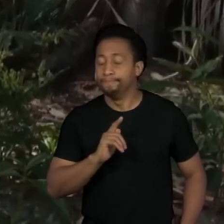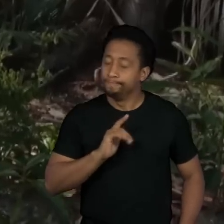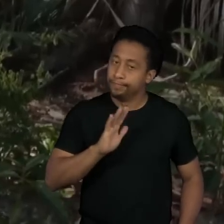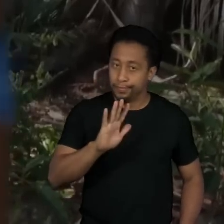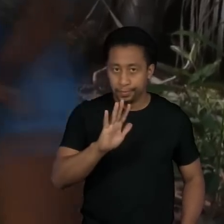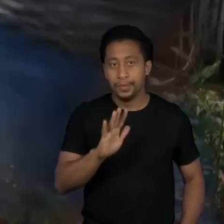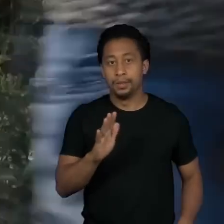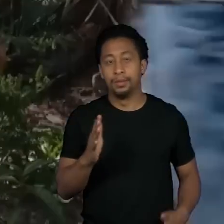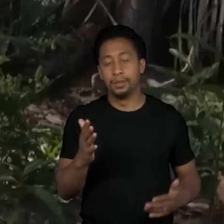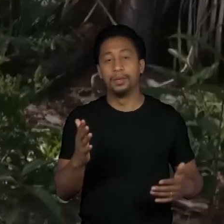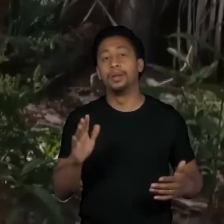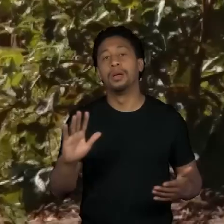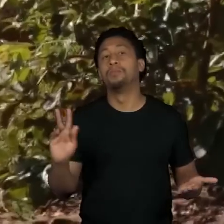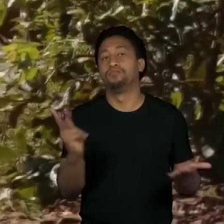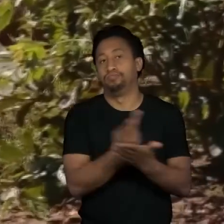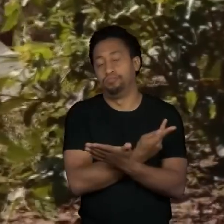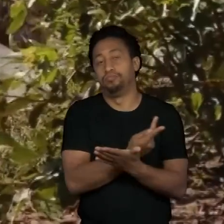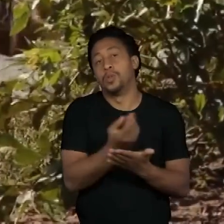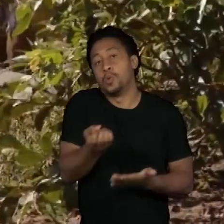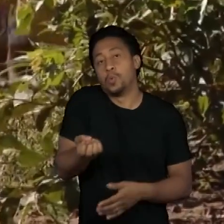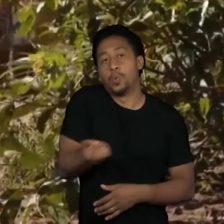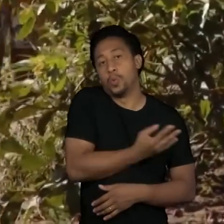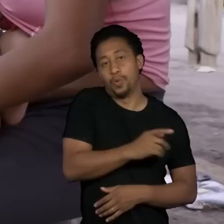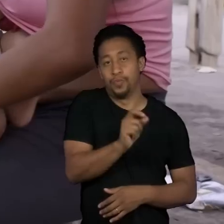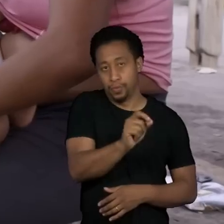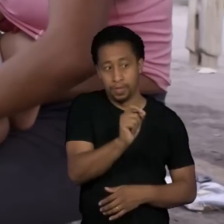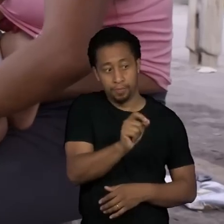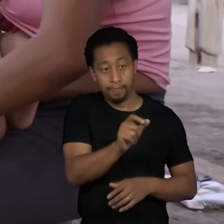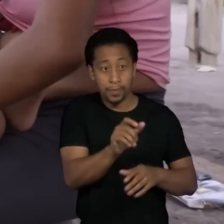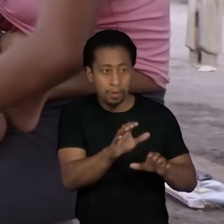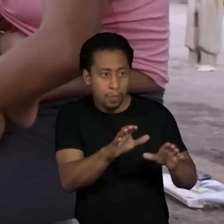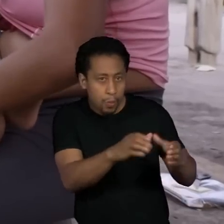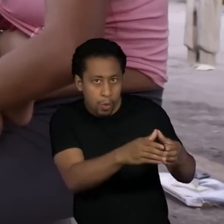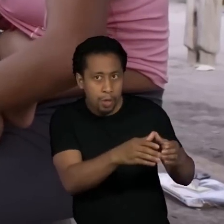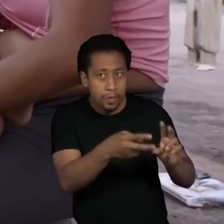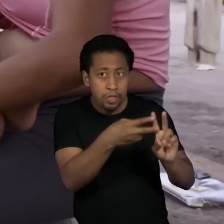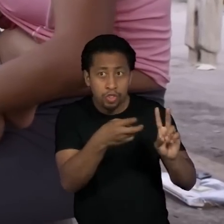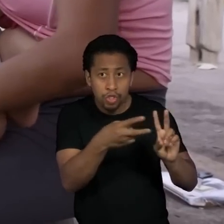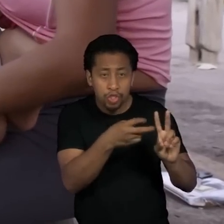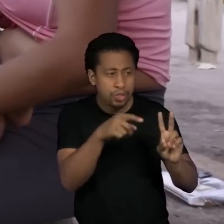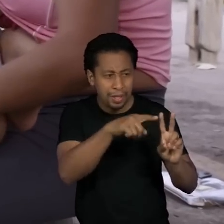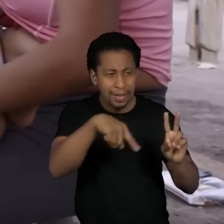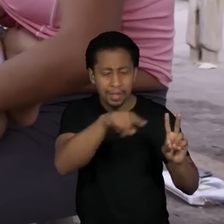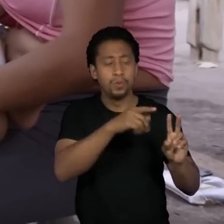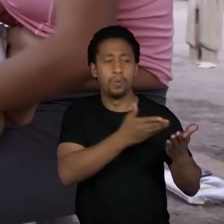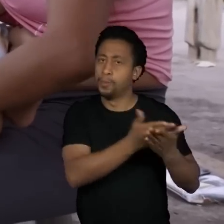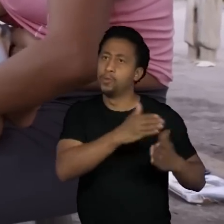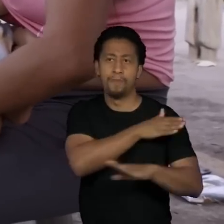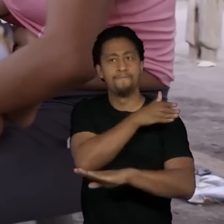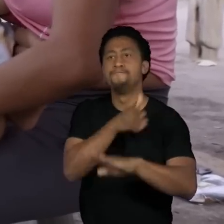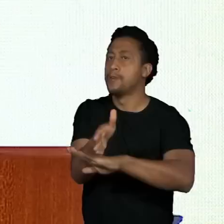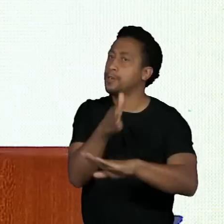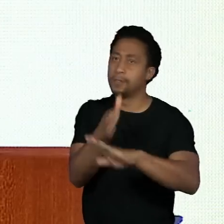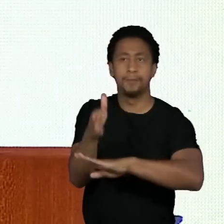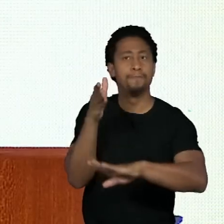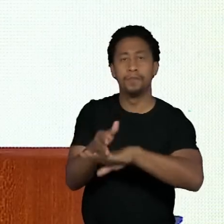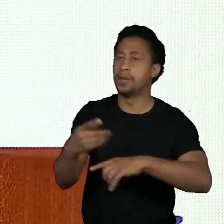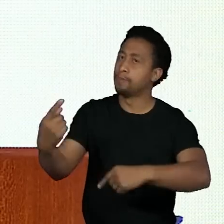o protagonismo dos próprios indígenas na condução das políticas públicas do seu interesse.